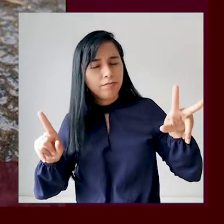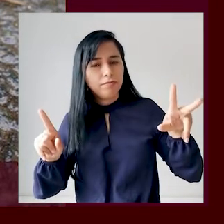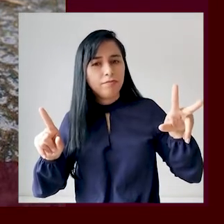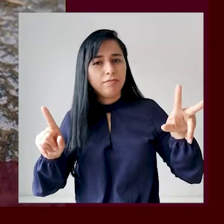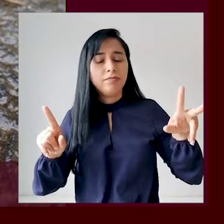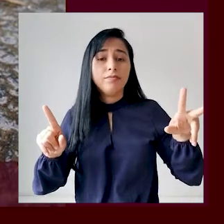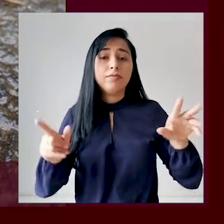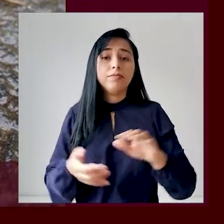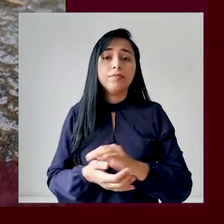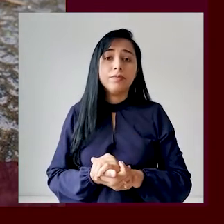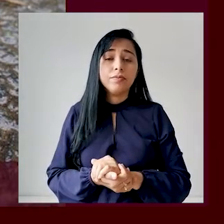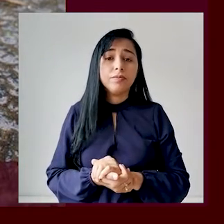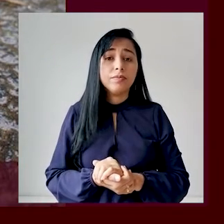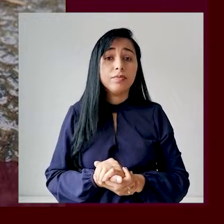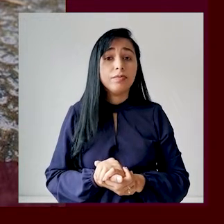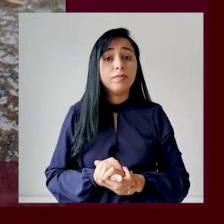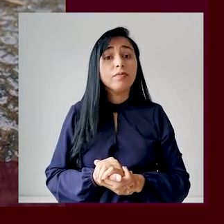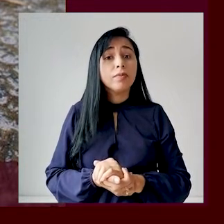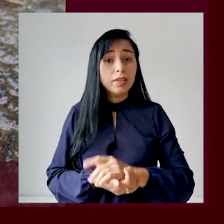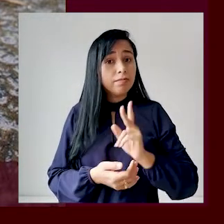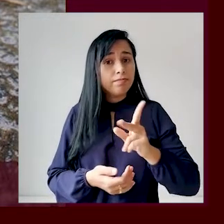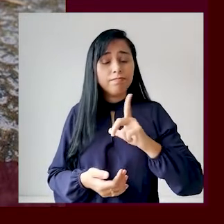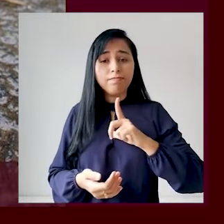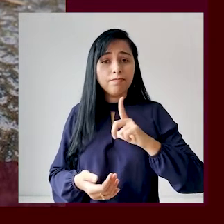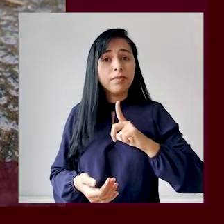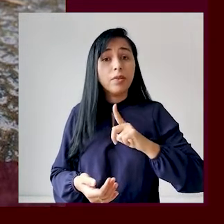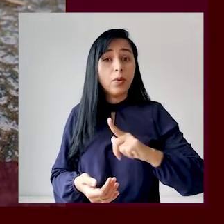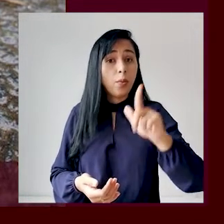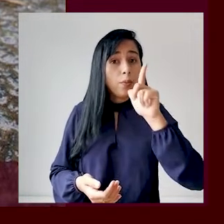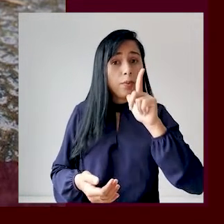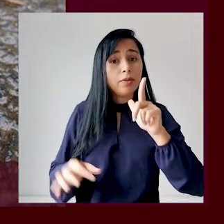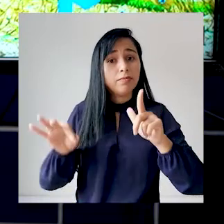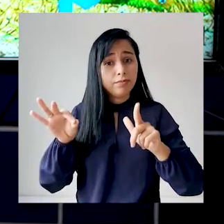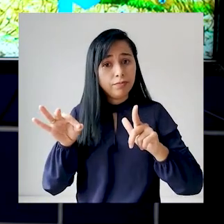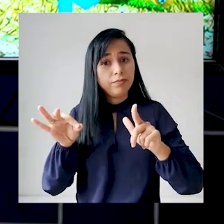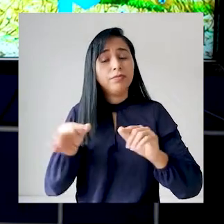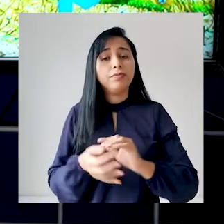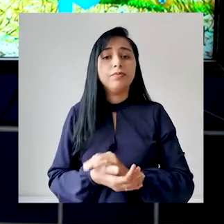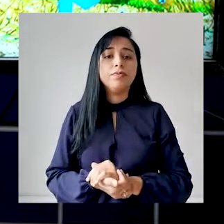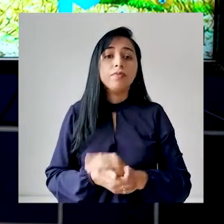nós teremos a presença dos órgãos sexuais.